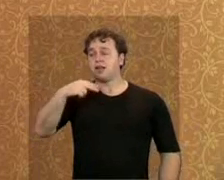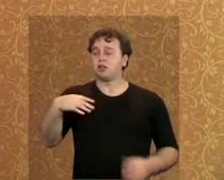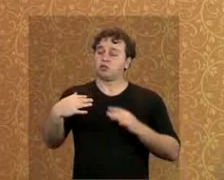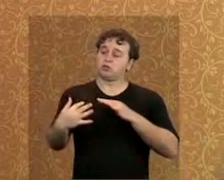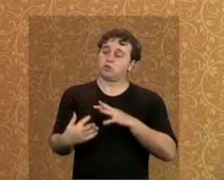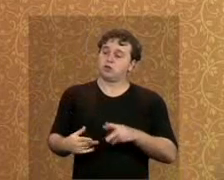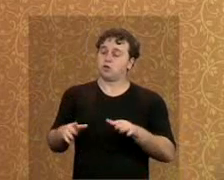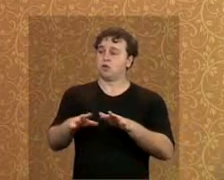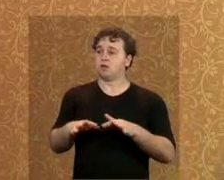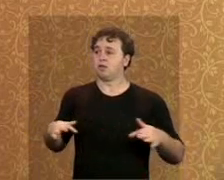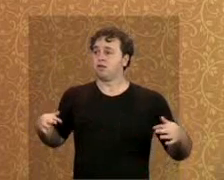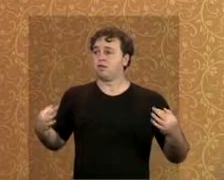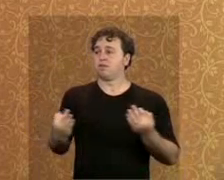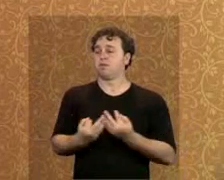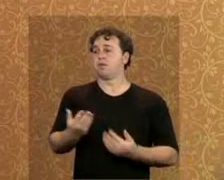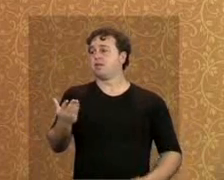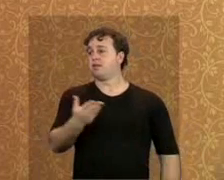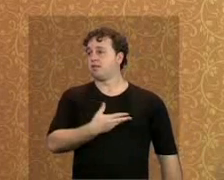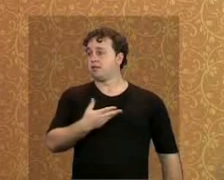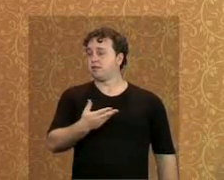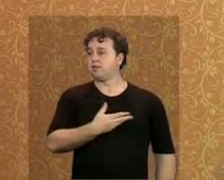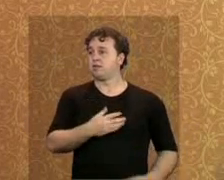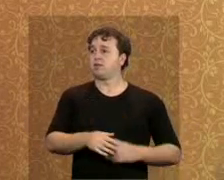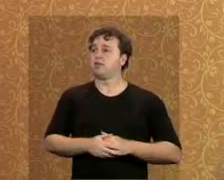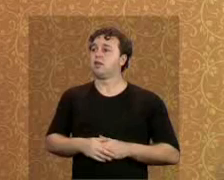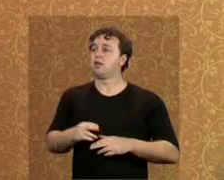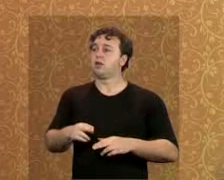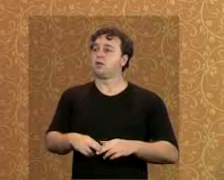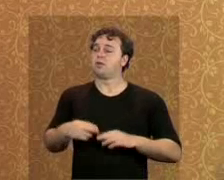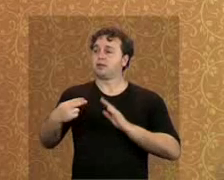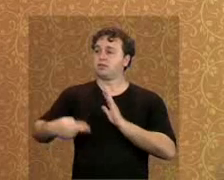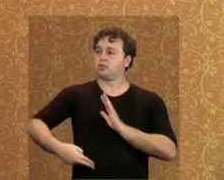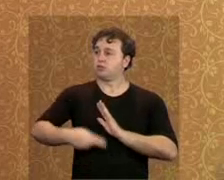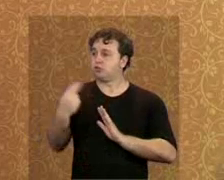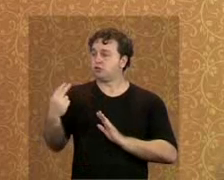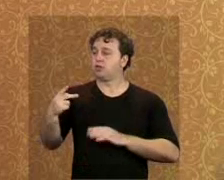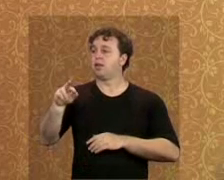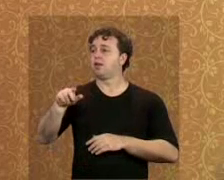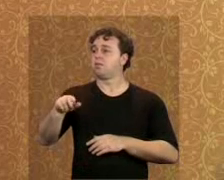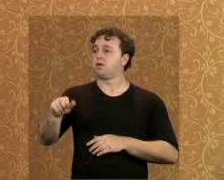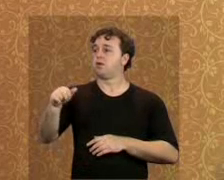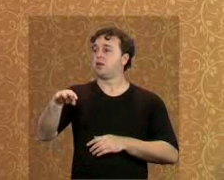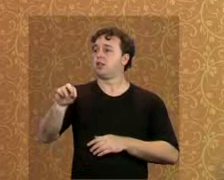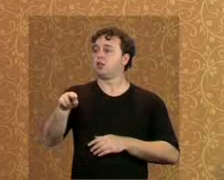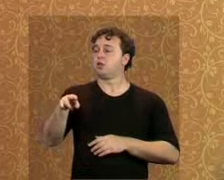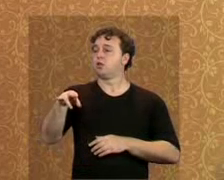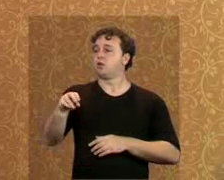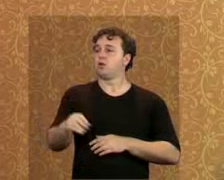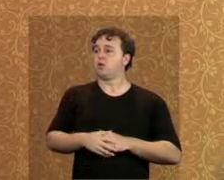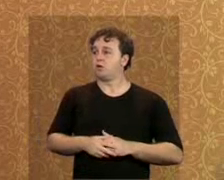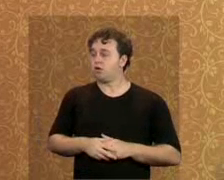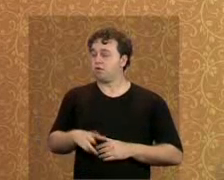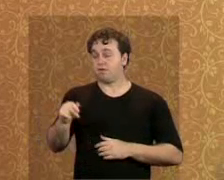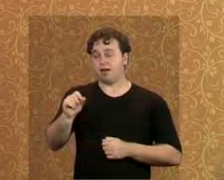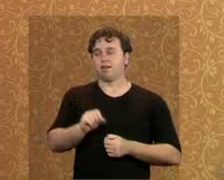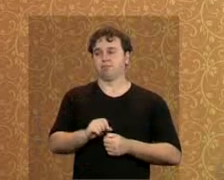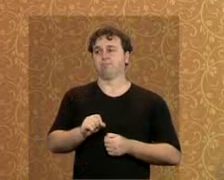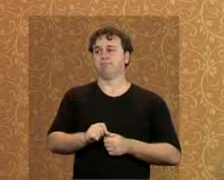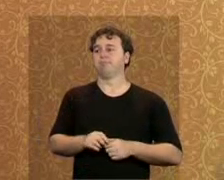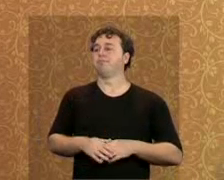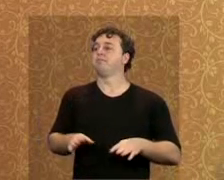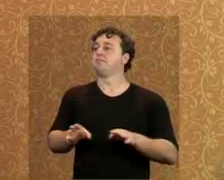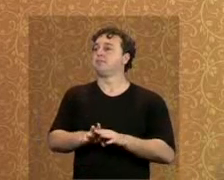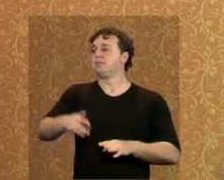minha família e amigos. Ah, e pela cirurgia, meu irmão, Antônio Raimundo Ramos dos Santos, vai fazer. E